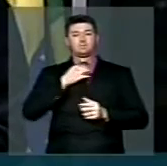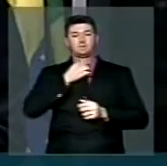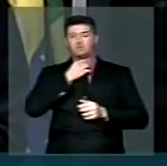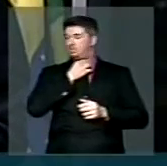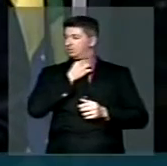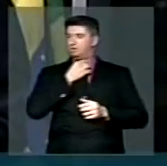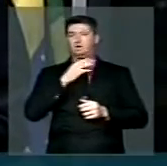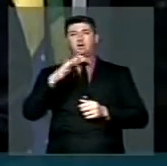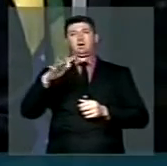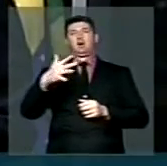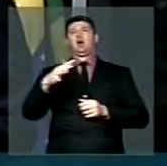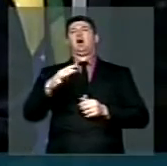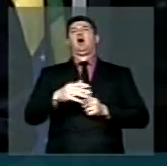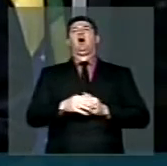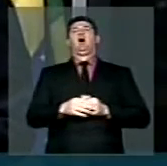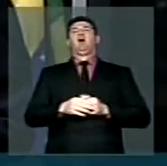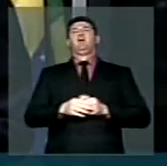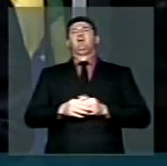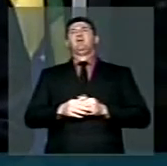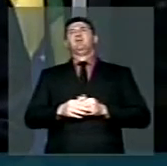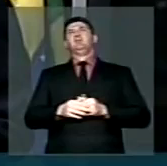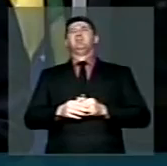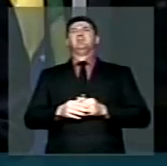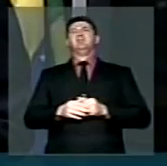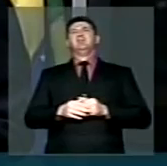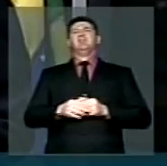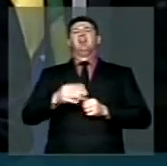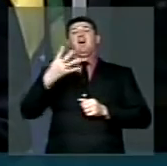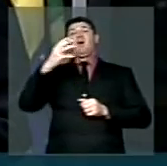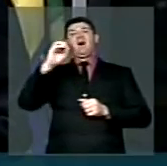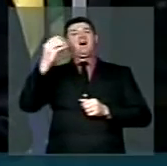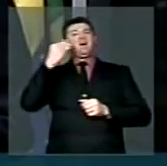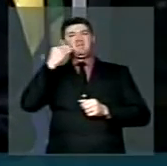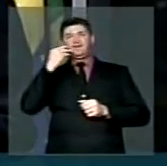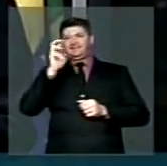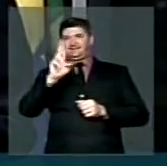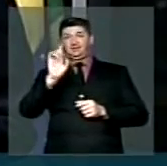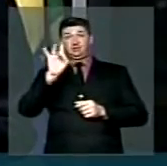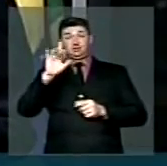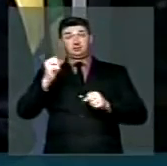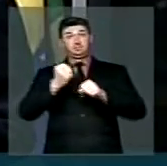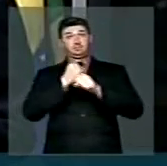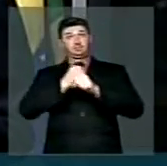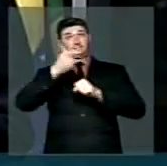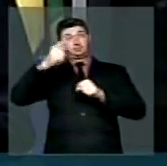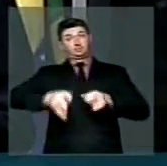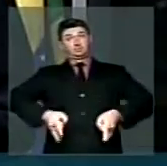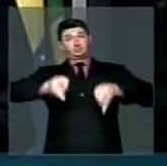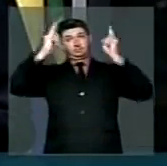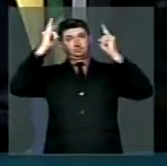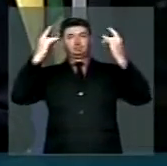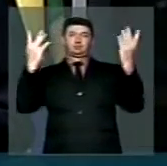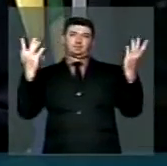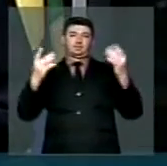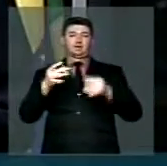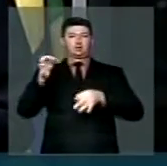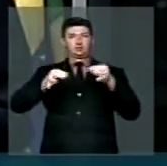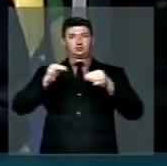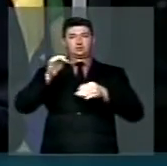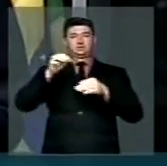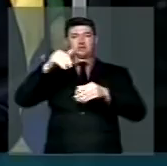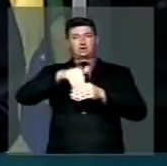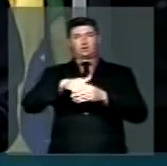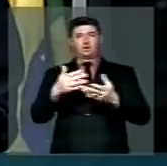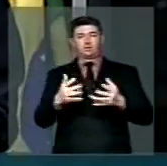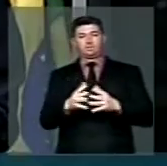Vão lá cerca de mais 40 milhões de reais só para reconstruir o prédio da Justiça